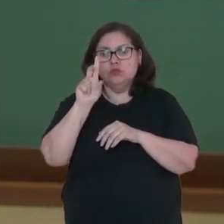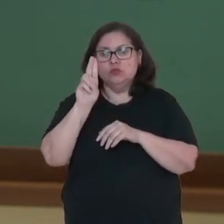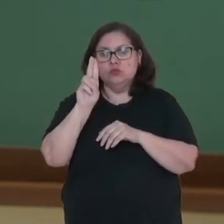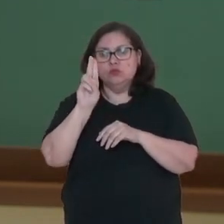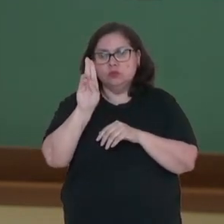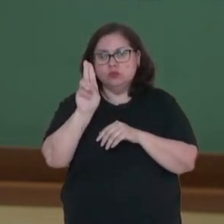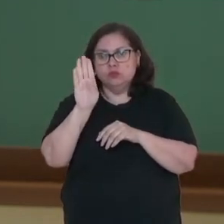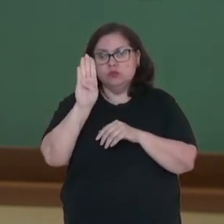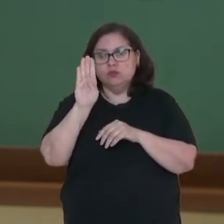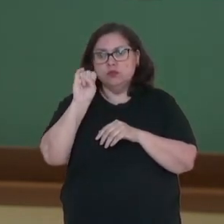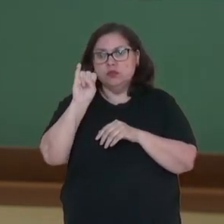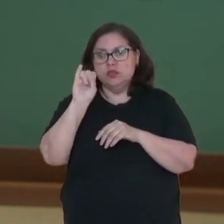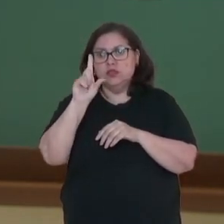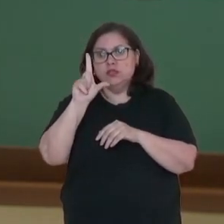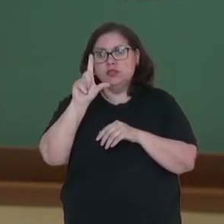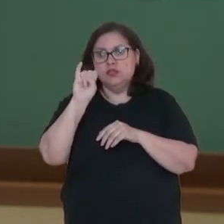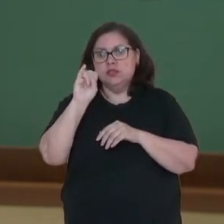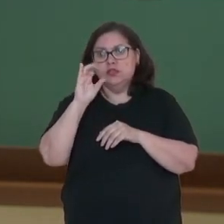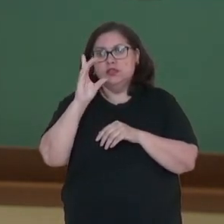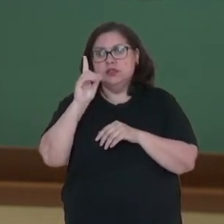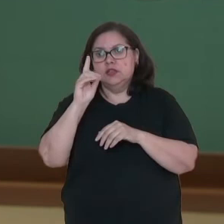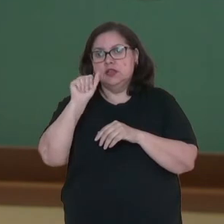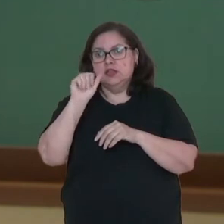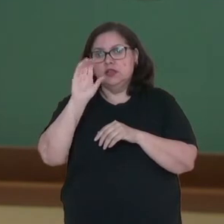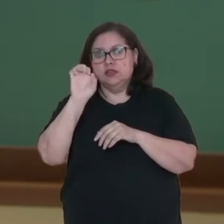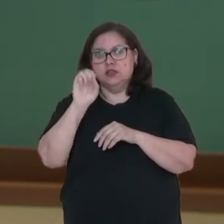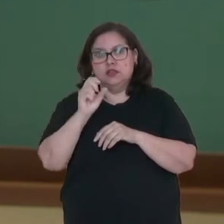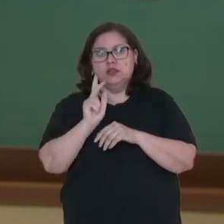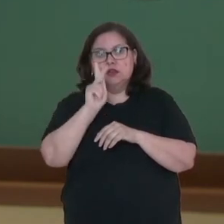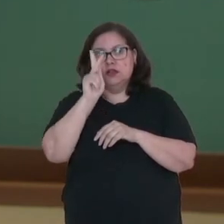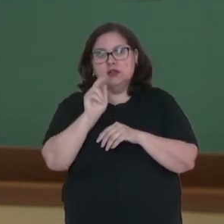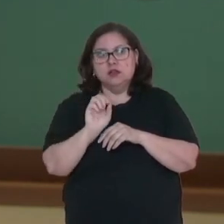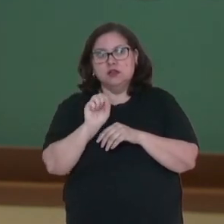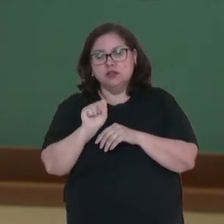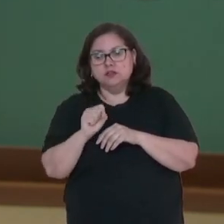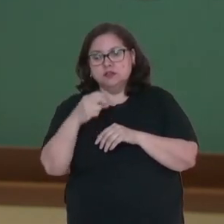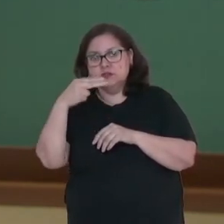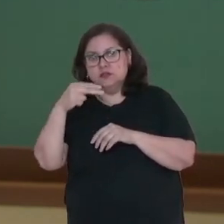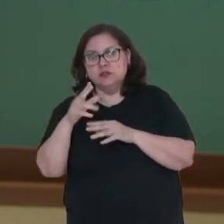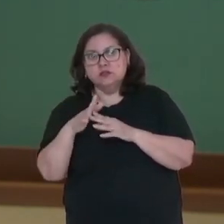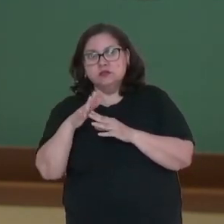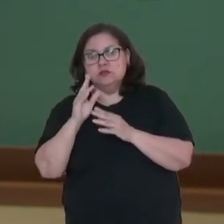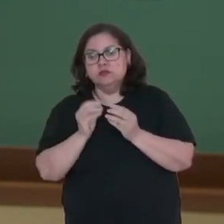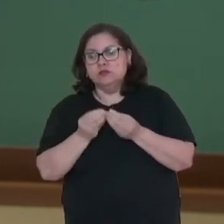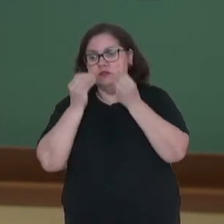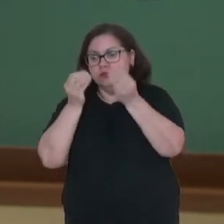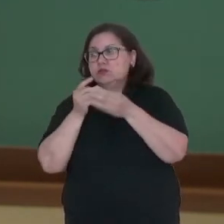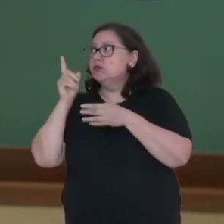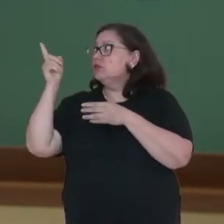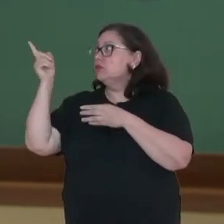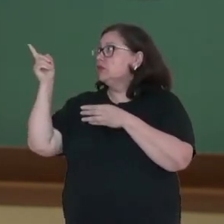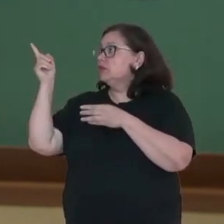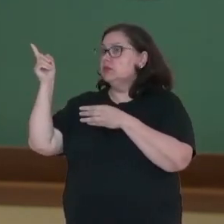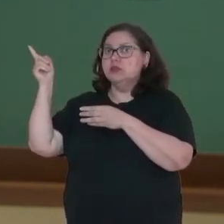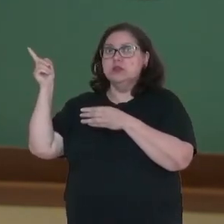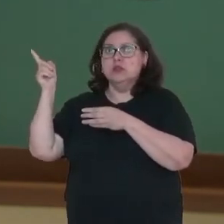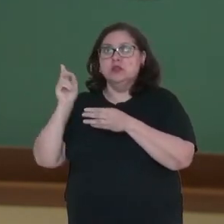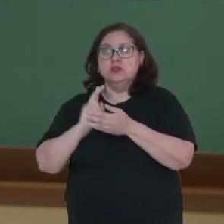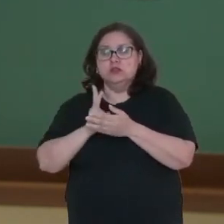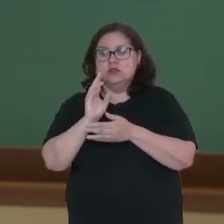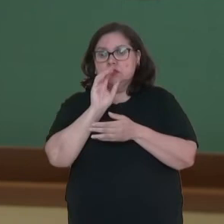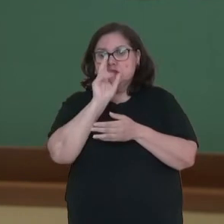é representado por Ks. Sua expressão para a solução do exemplo é dada por a